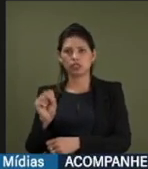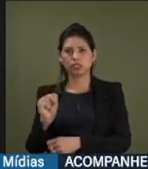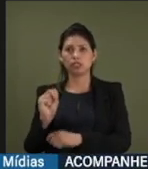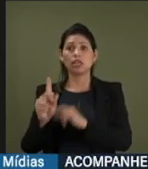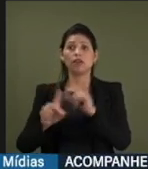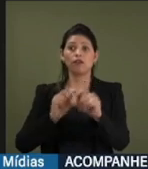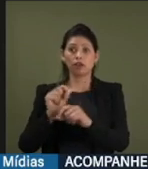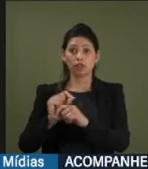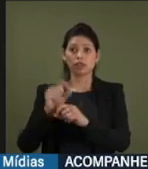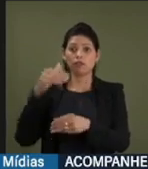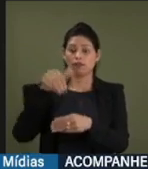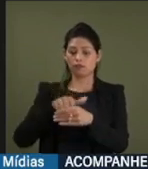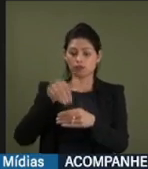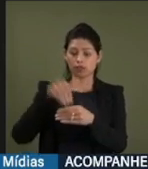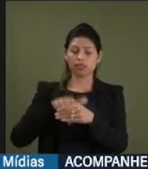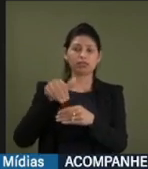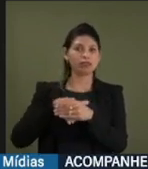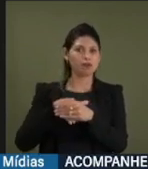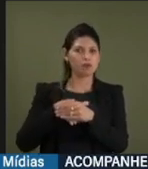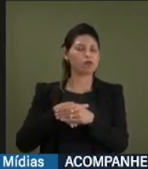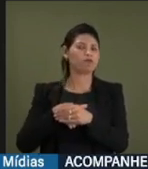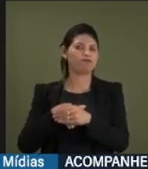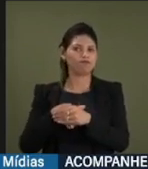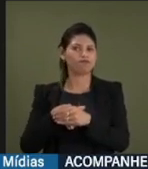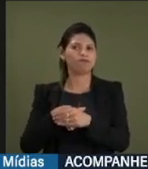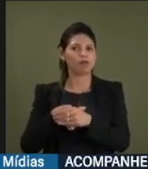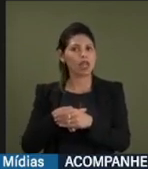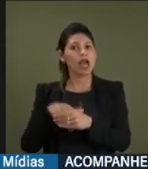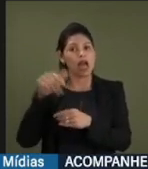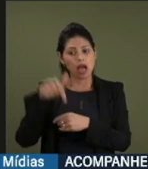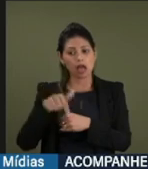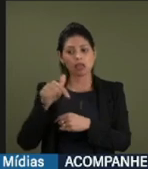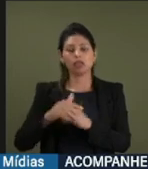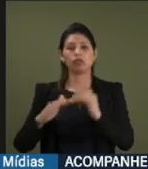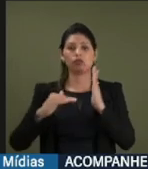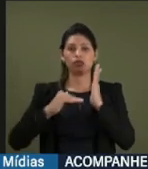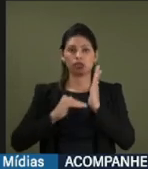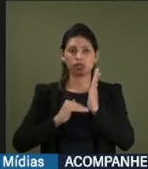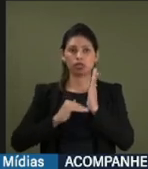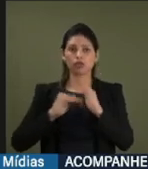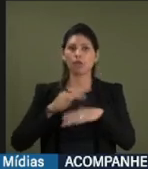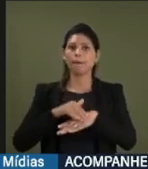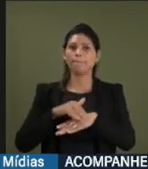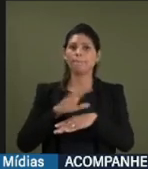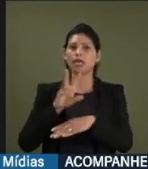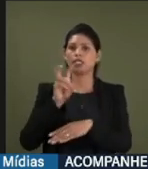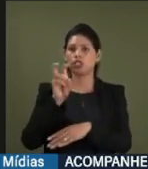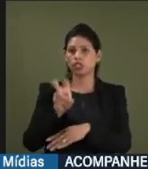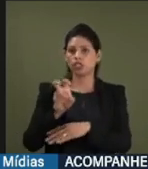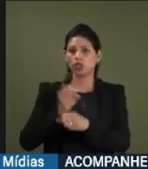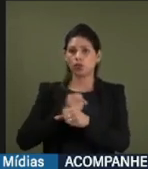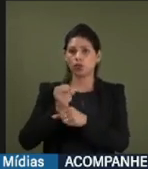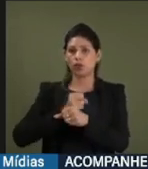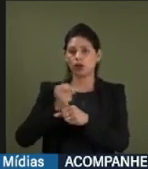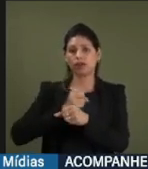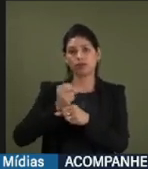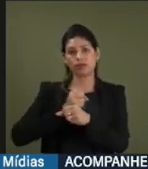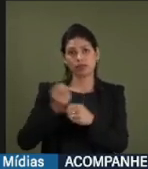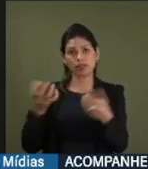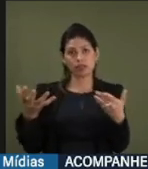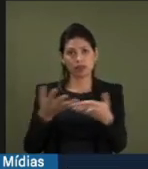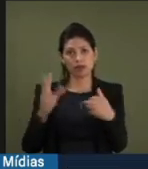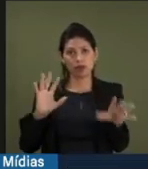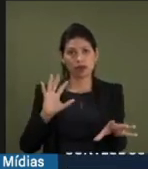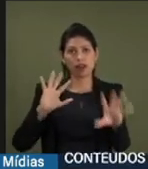por unanimidade no Senado há mais de 5 anos. Mas está aí, completando 6 anos